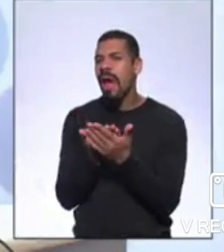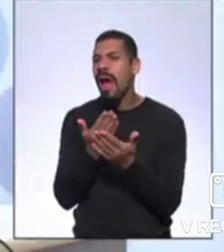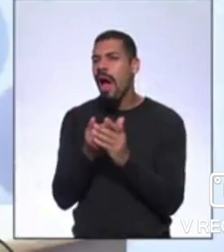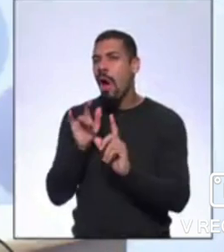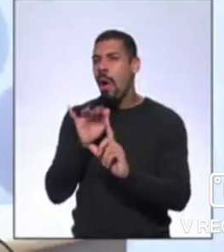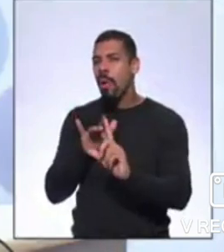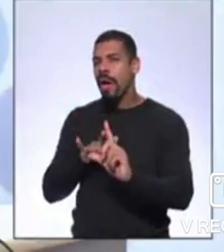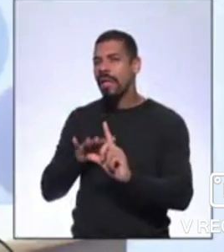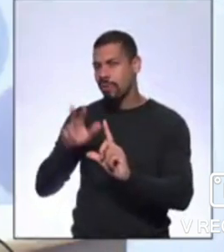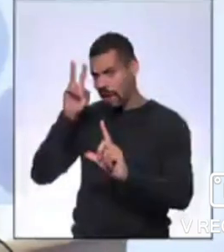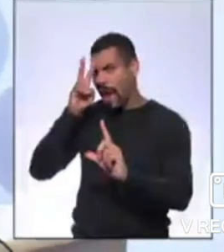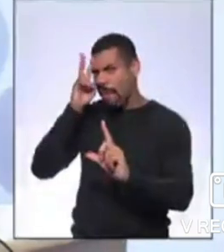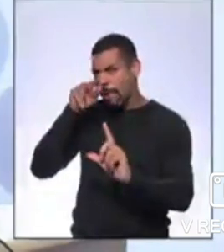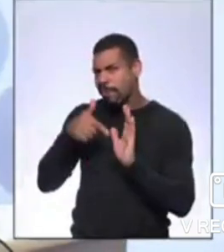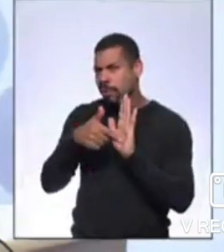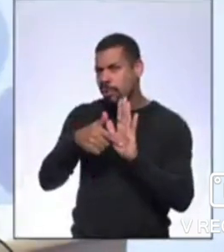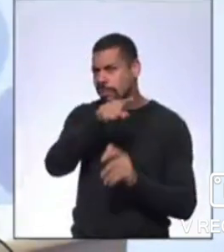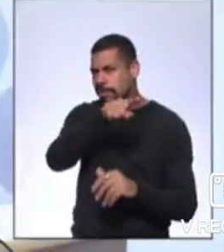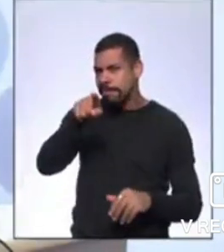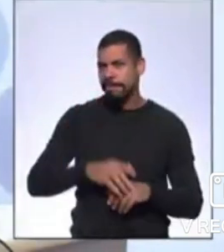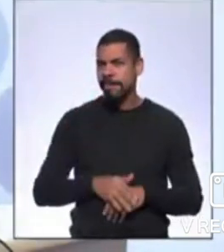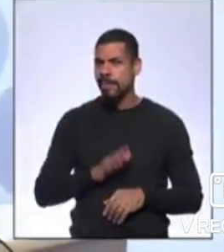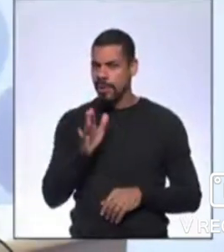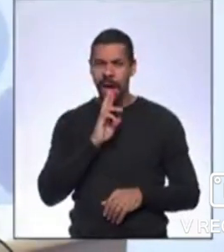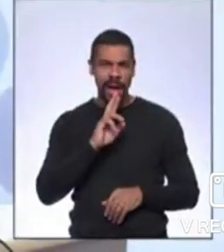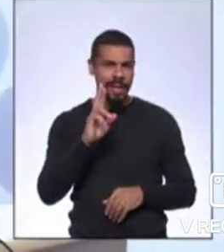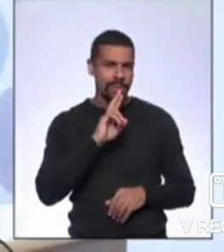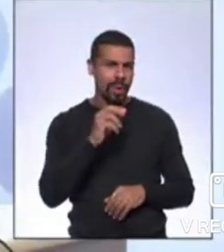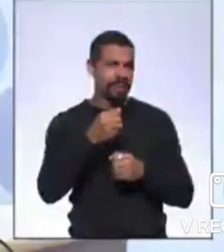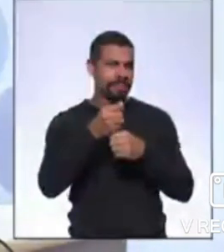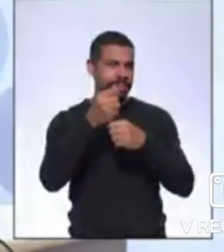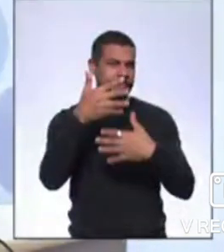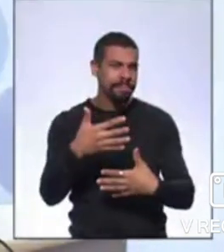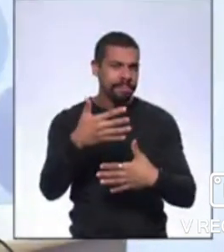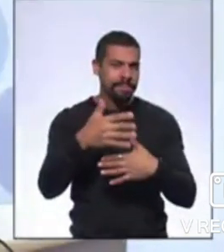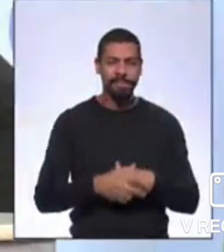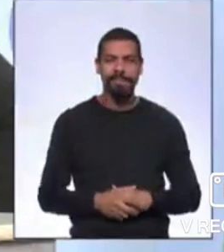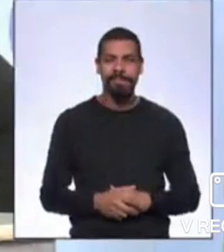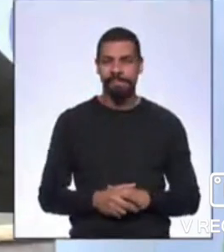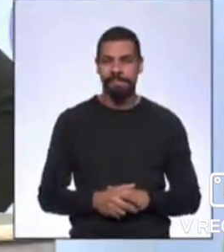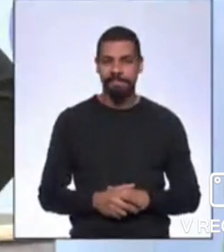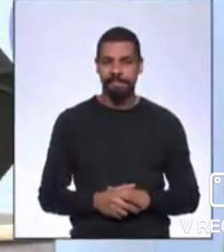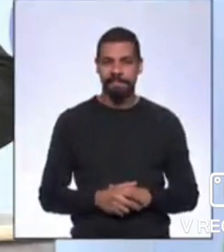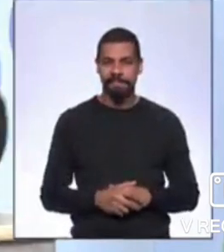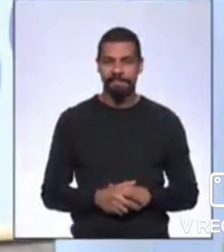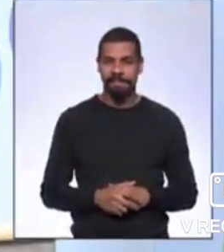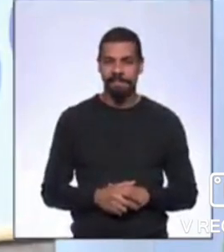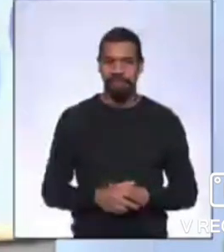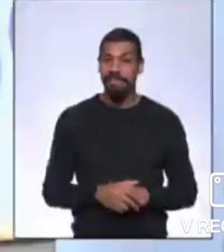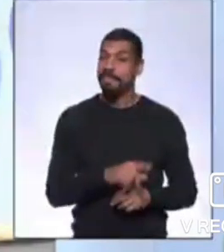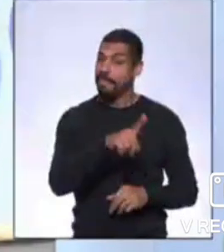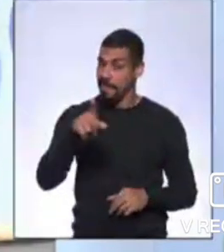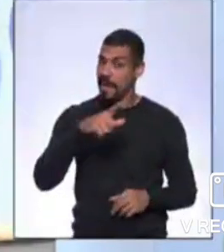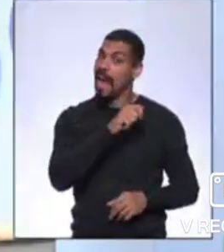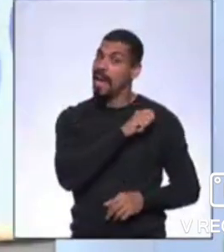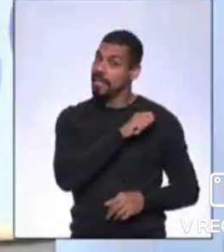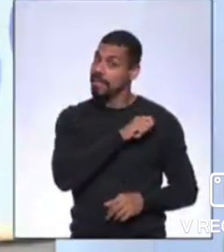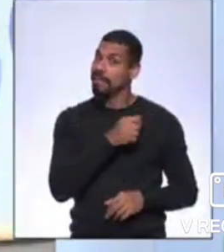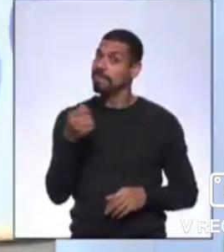com QR Code. Alguém colocou, professor, qual que seria esse documento? Olha, estudantes,